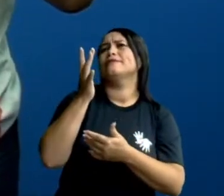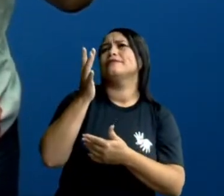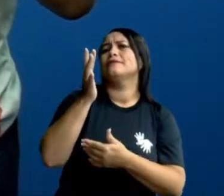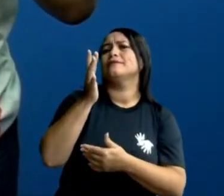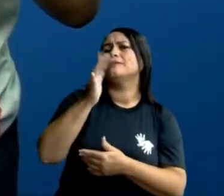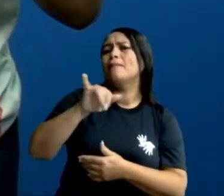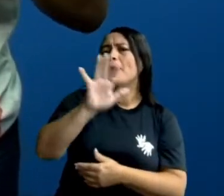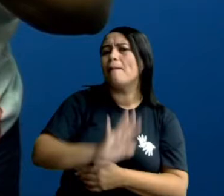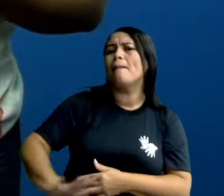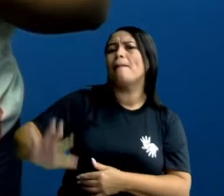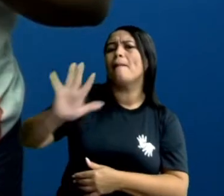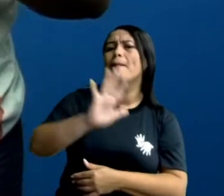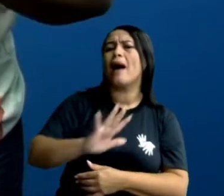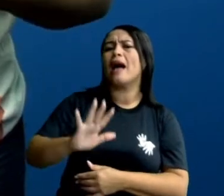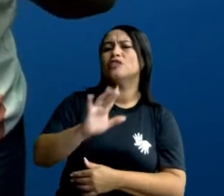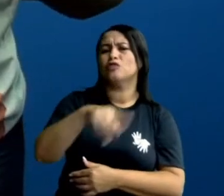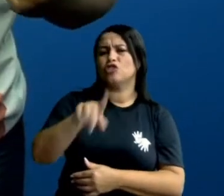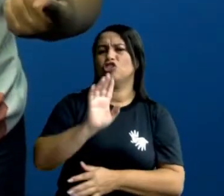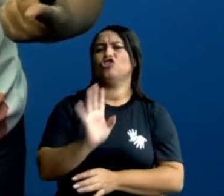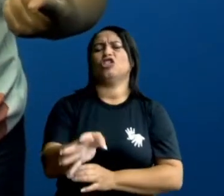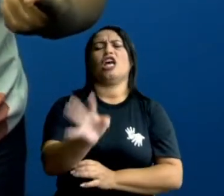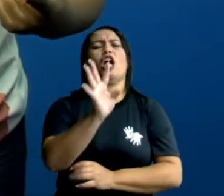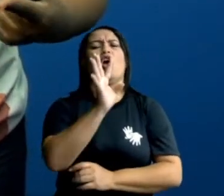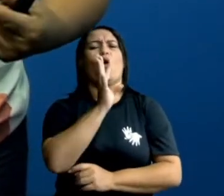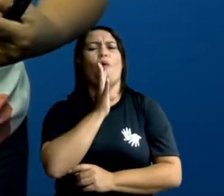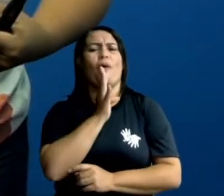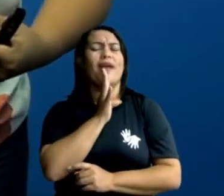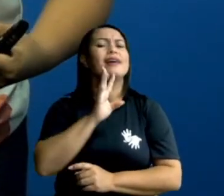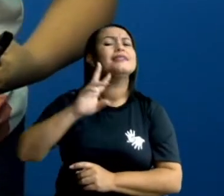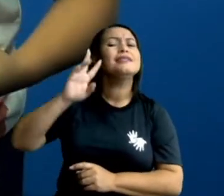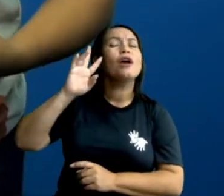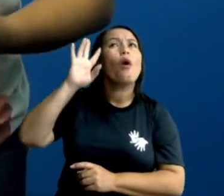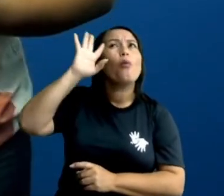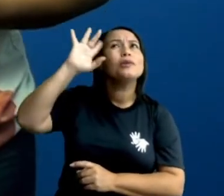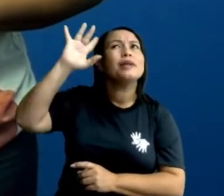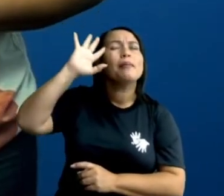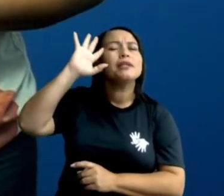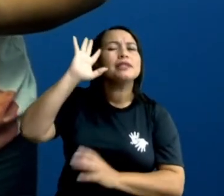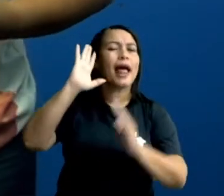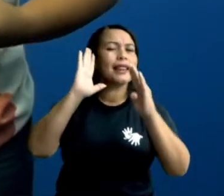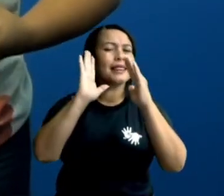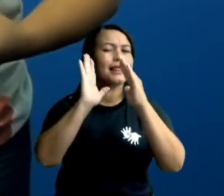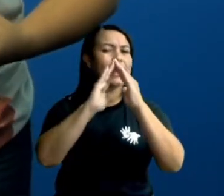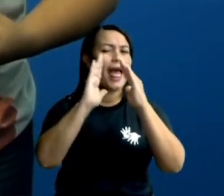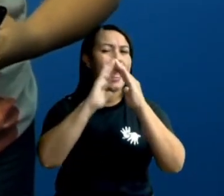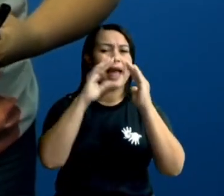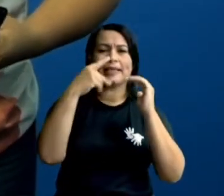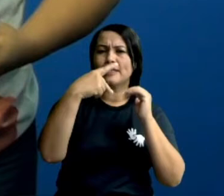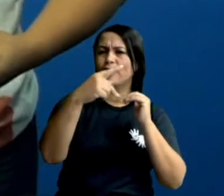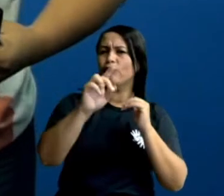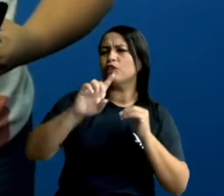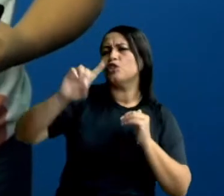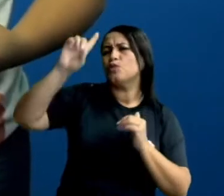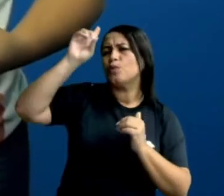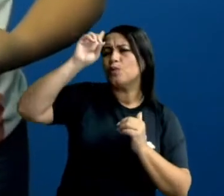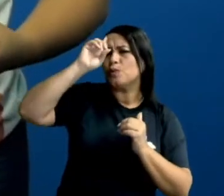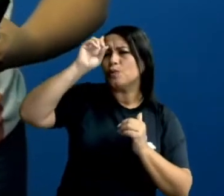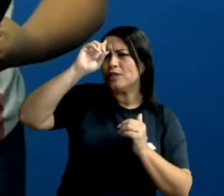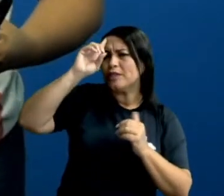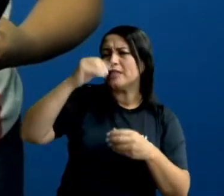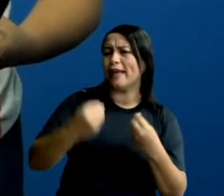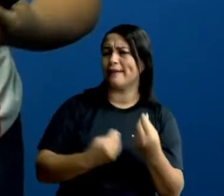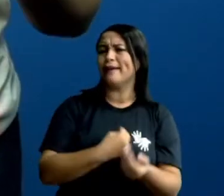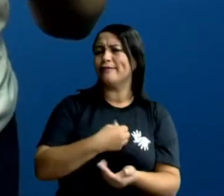eu acho que aí vocês já conseguem imaginá-las na casinha de vocês, no dia a dia de